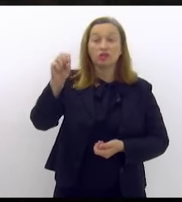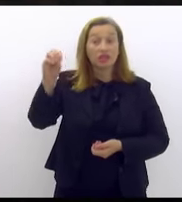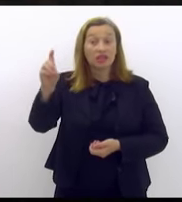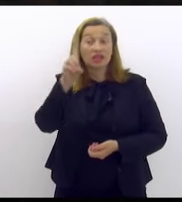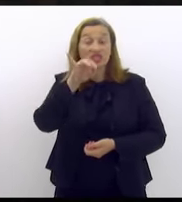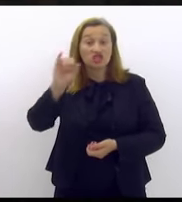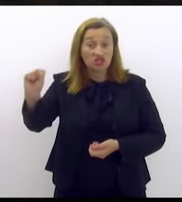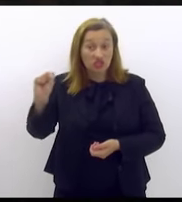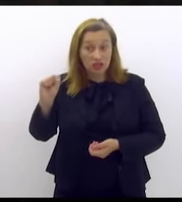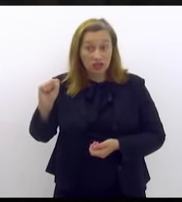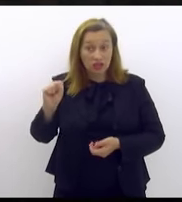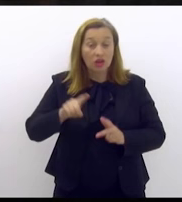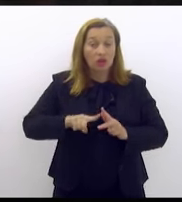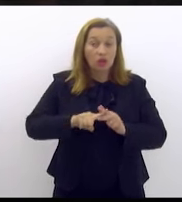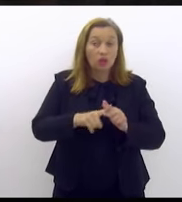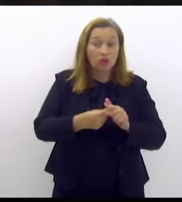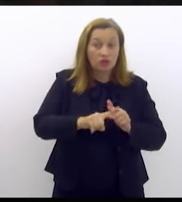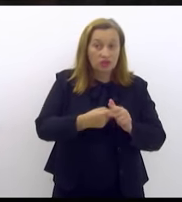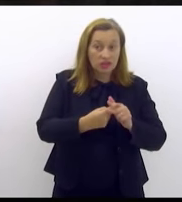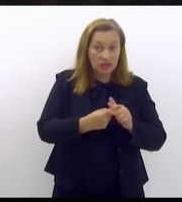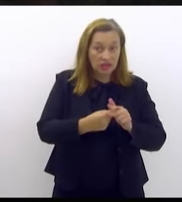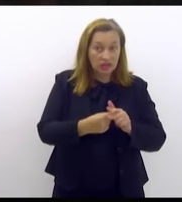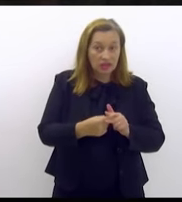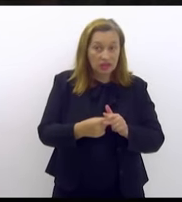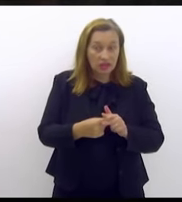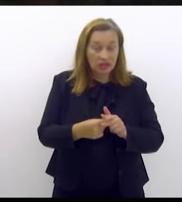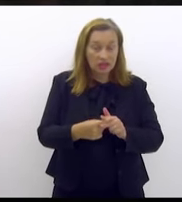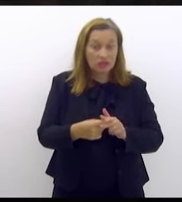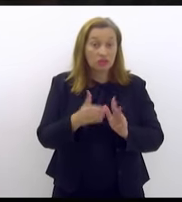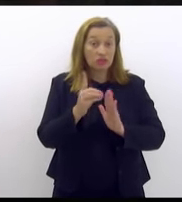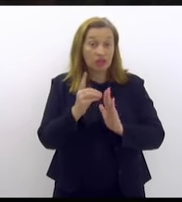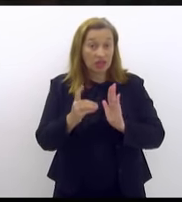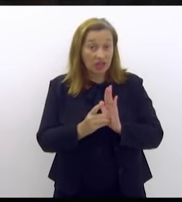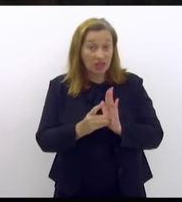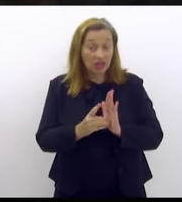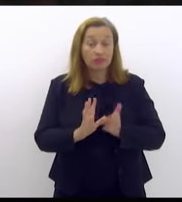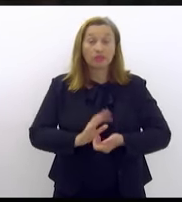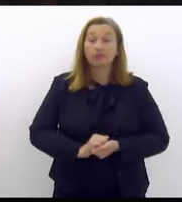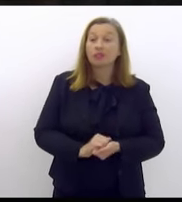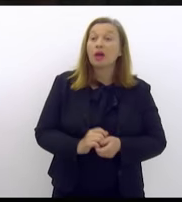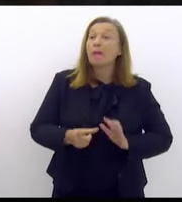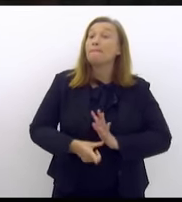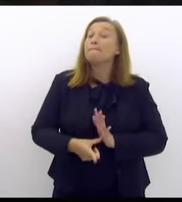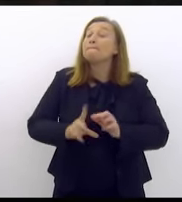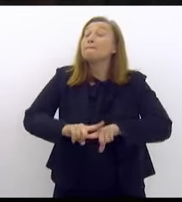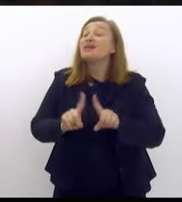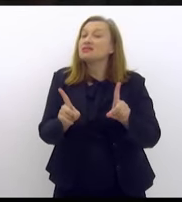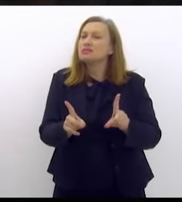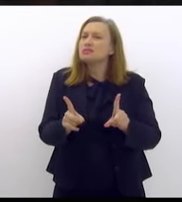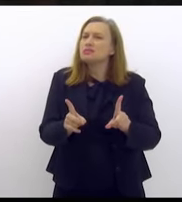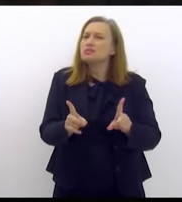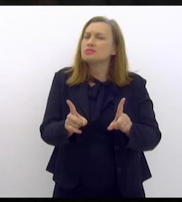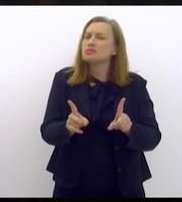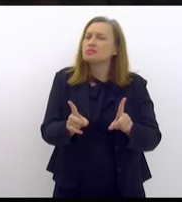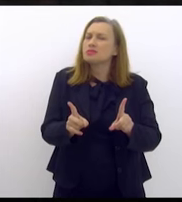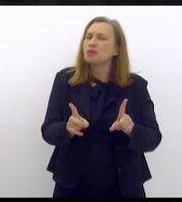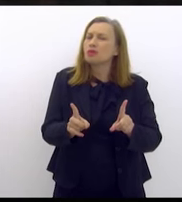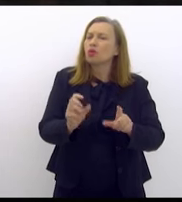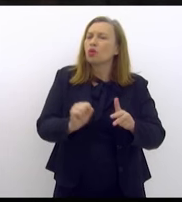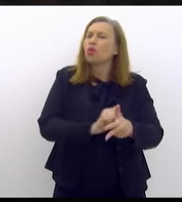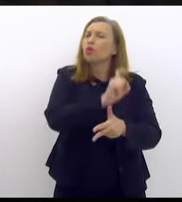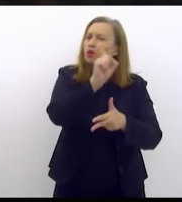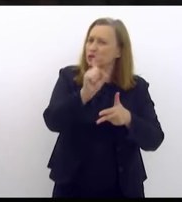dias, regularizasse a situação. Mas, mesmo assim, o